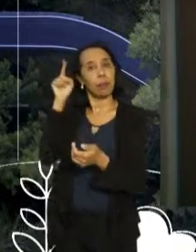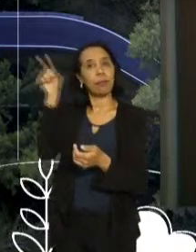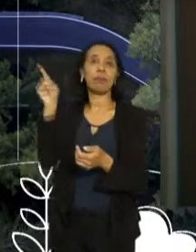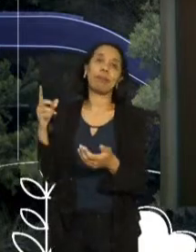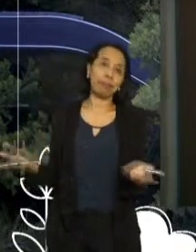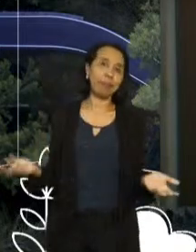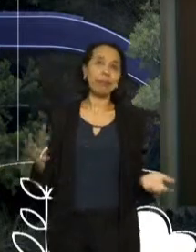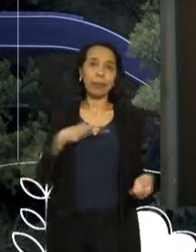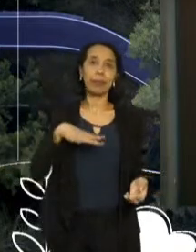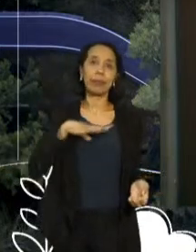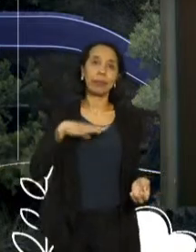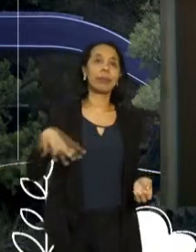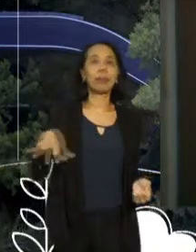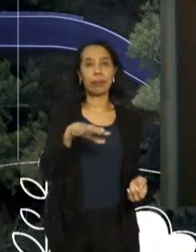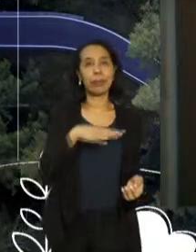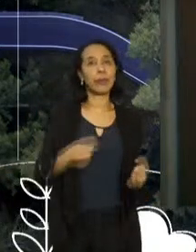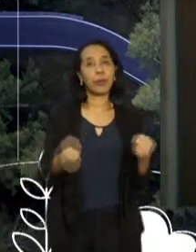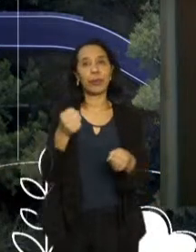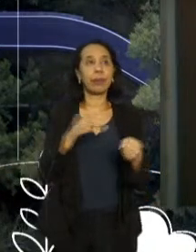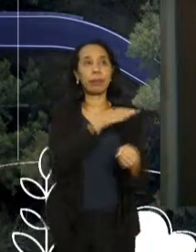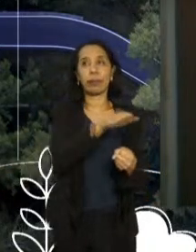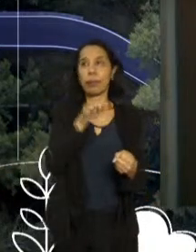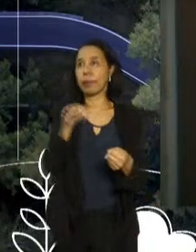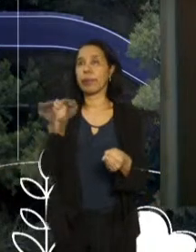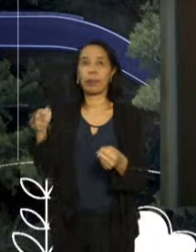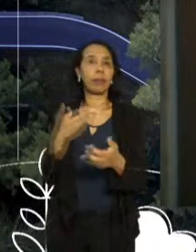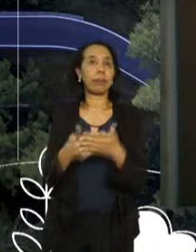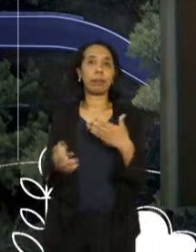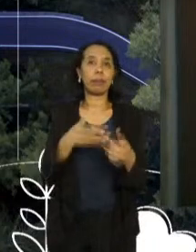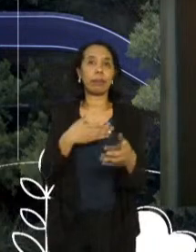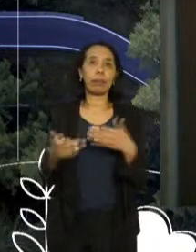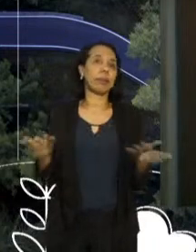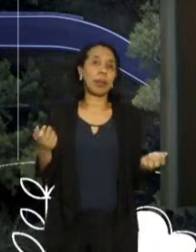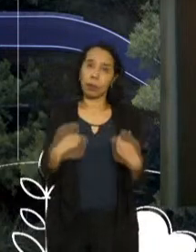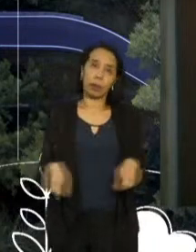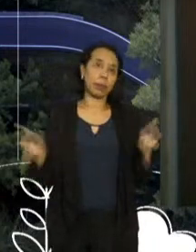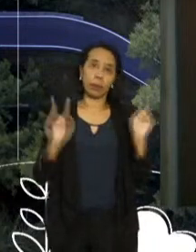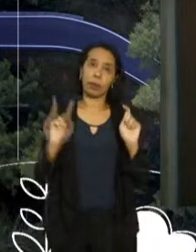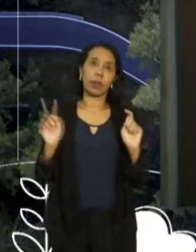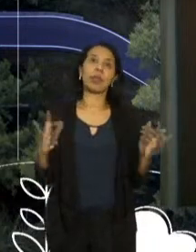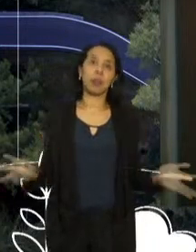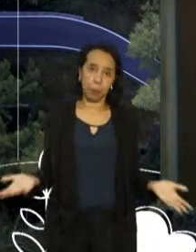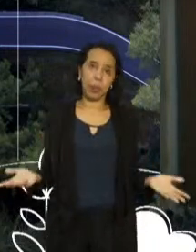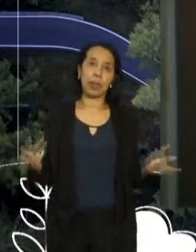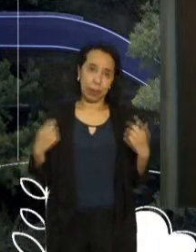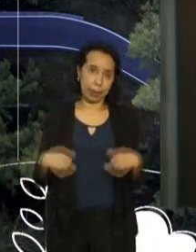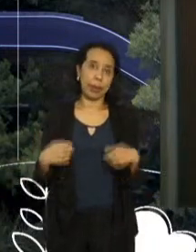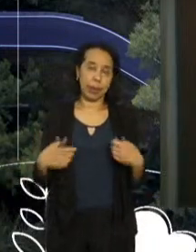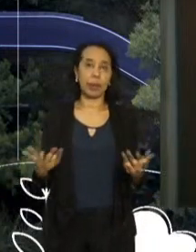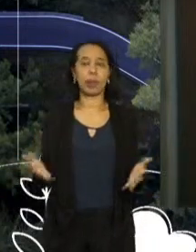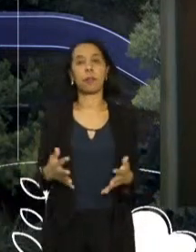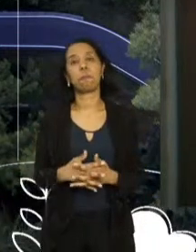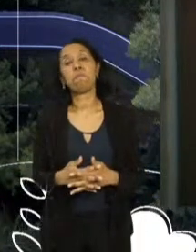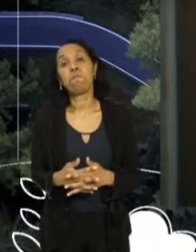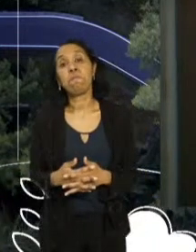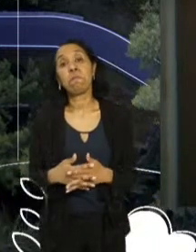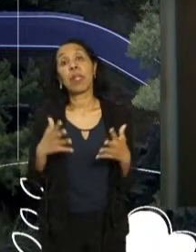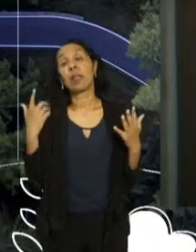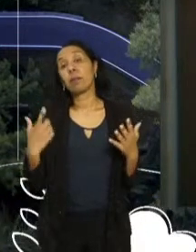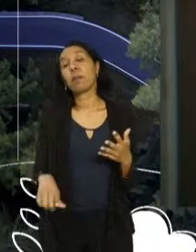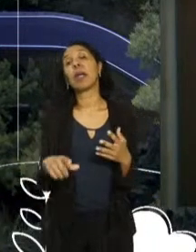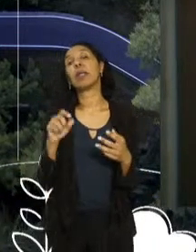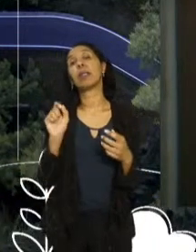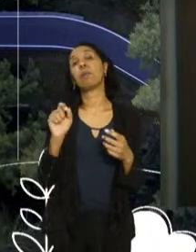cidade é essa. As pessoas usam o carro para qualquer coisa, quando muitas vezes isso não seria necessário. Então, também, além